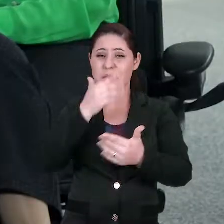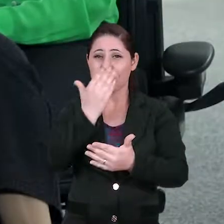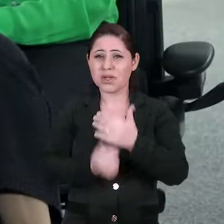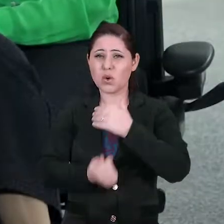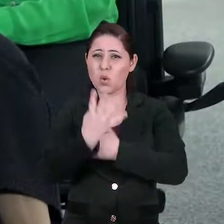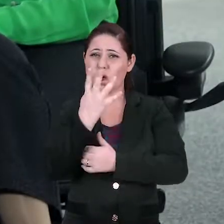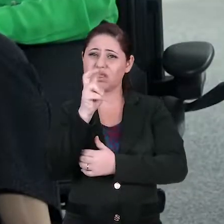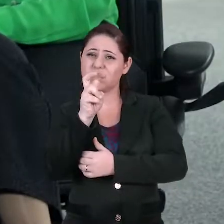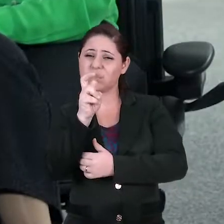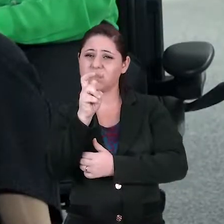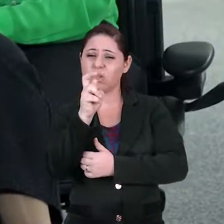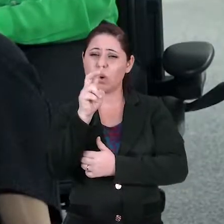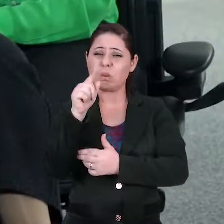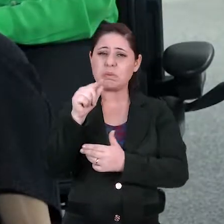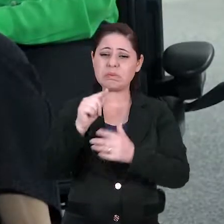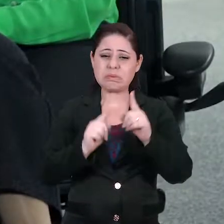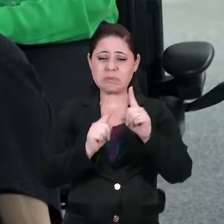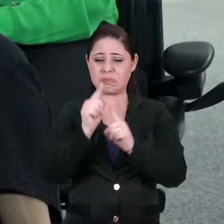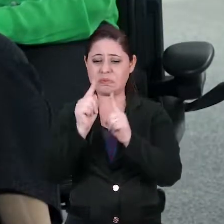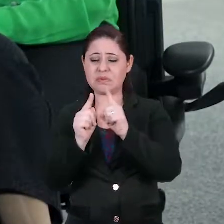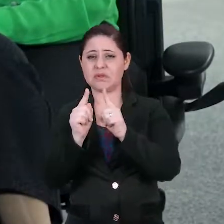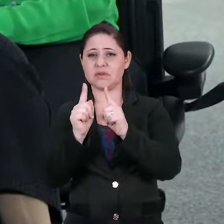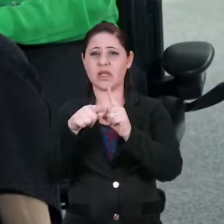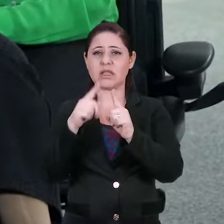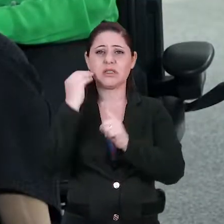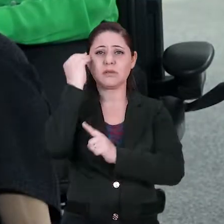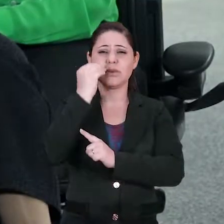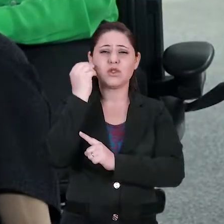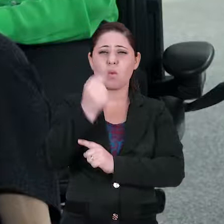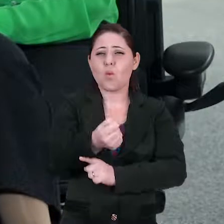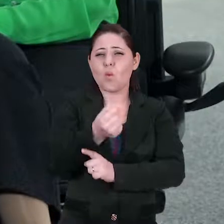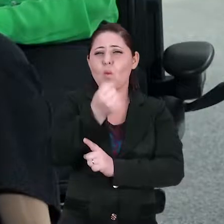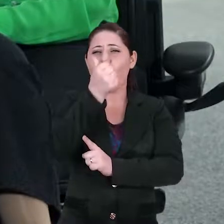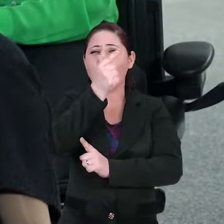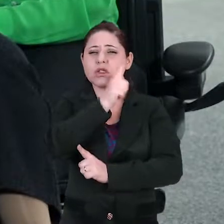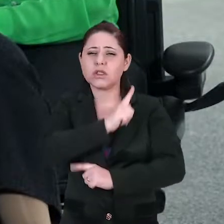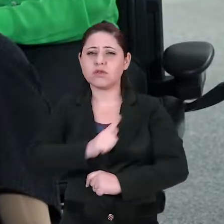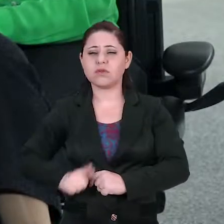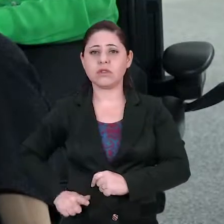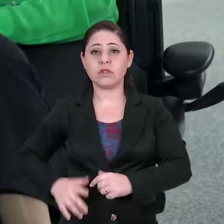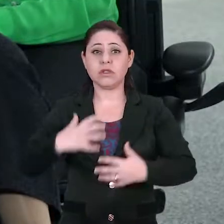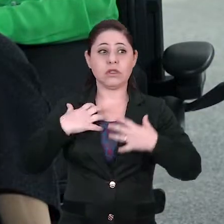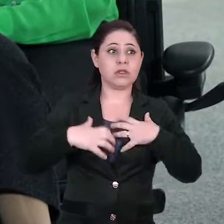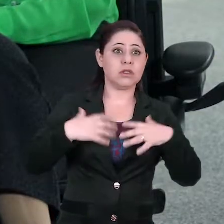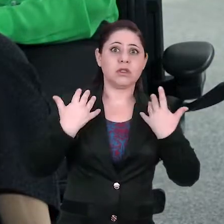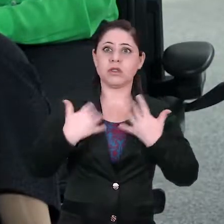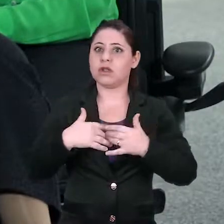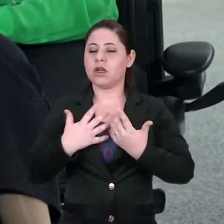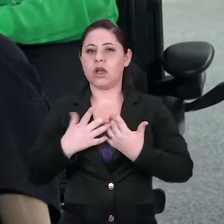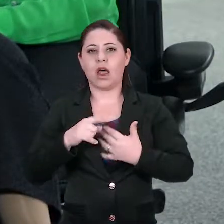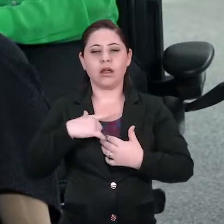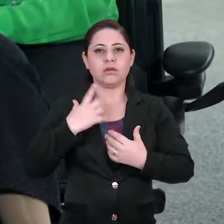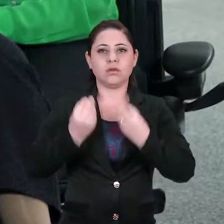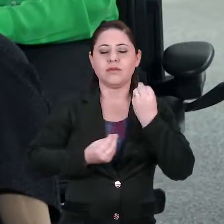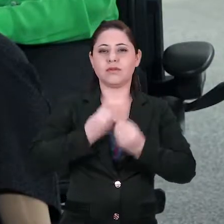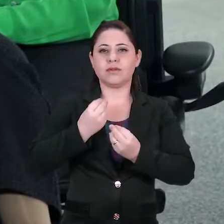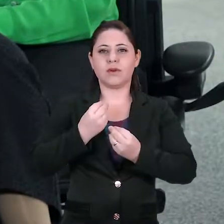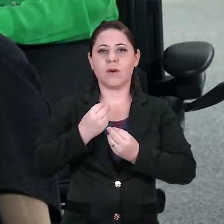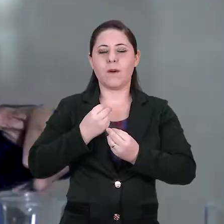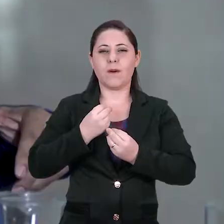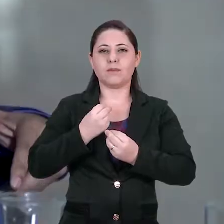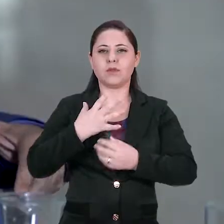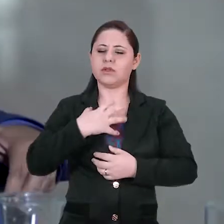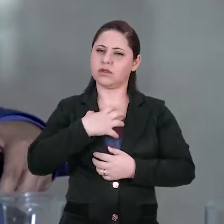5 pontos de diferença. Essa experiência de ter quase sido governadora, te apavorava de algum momento? Era uma coisa, como é que você lidou